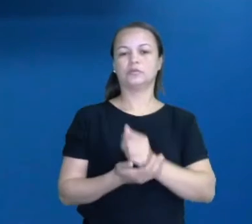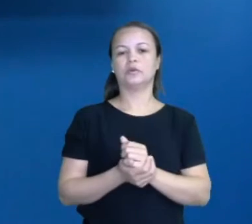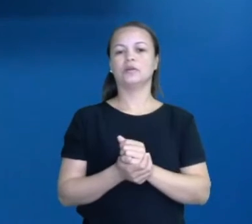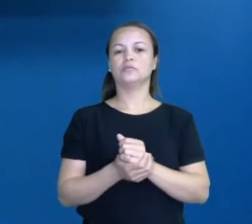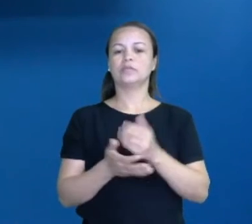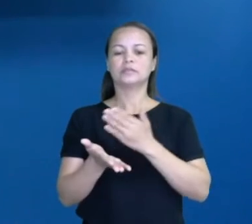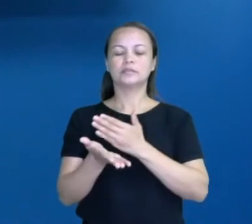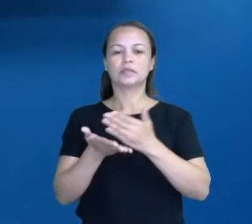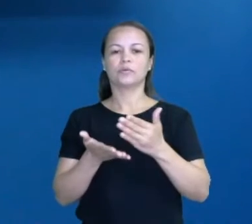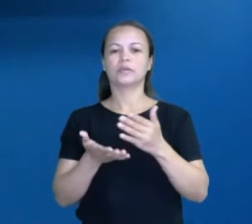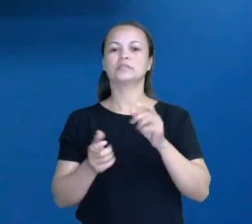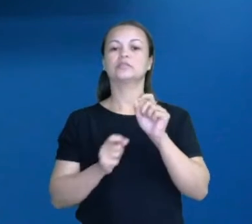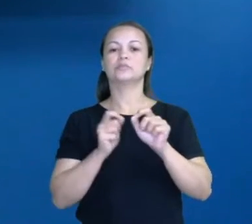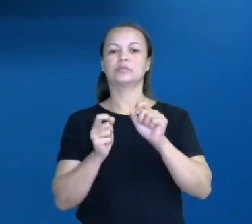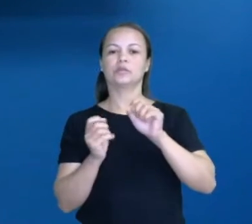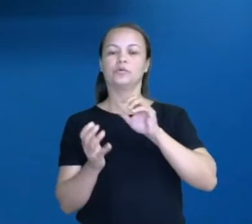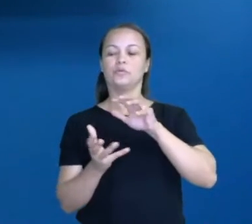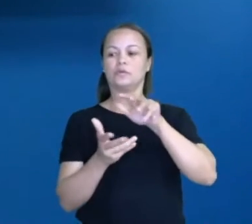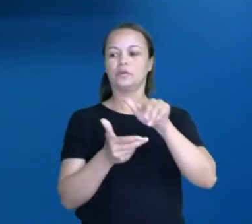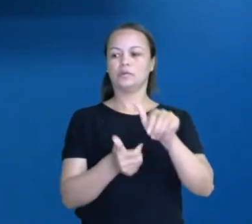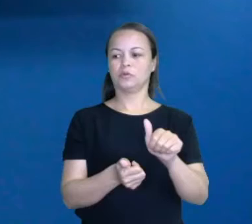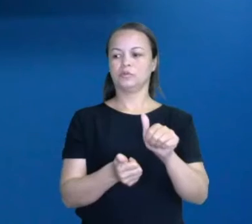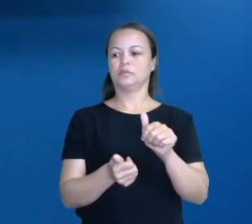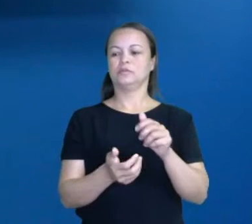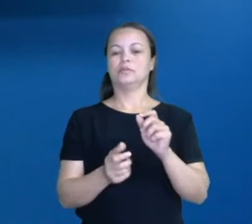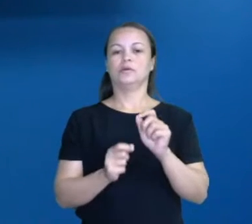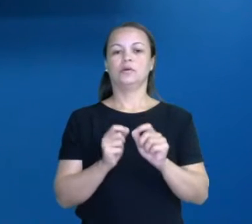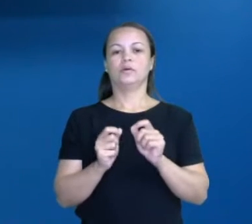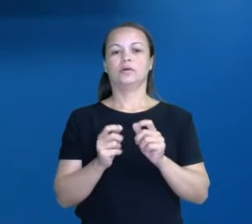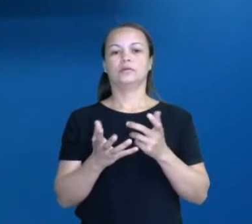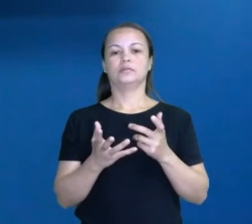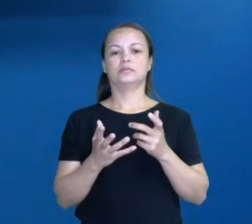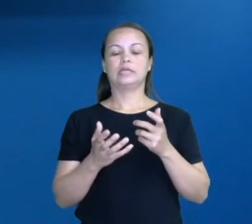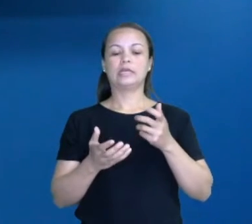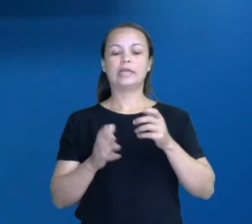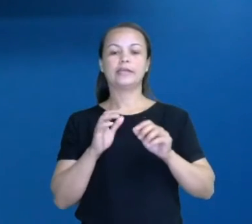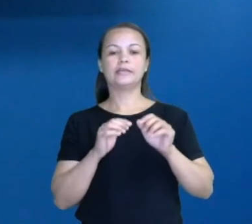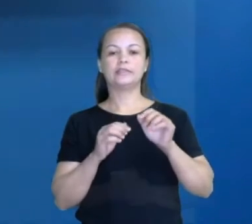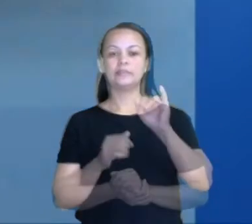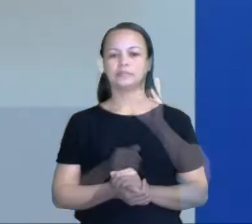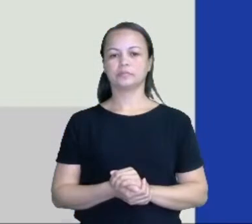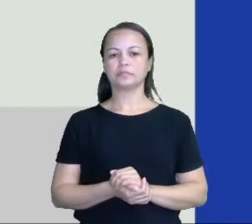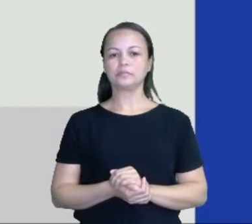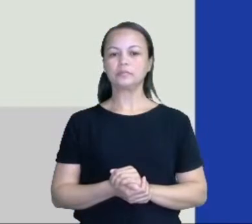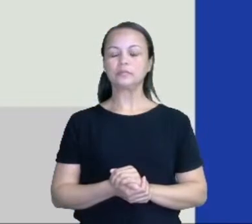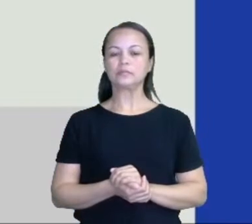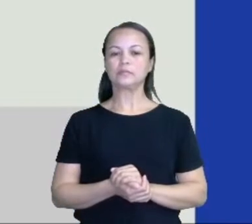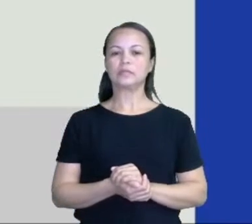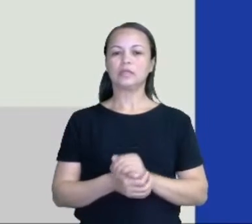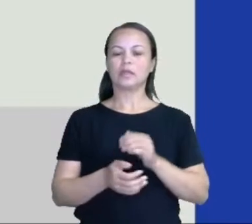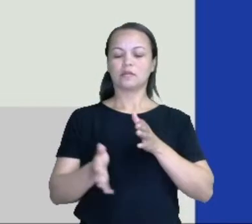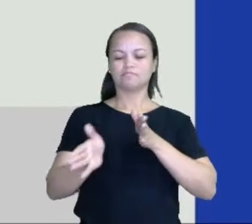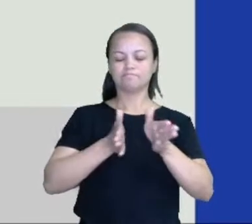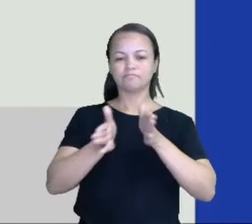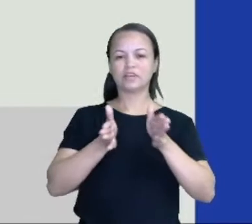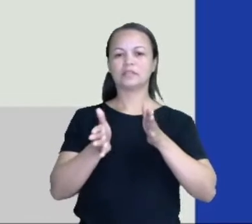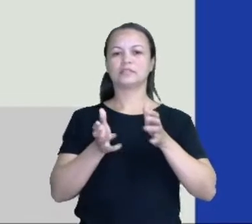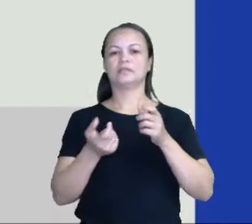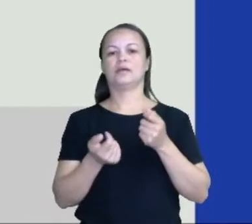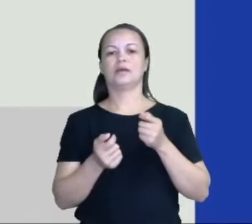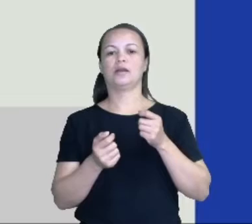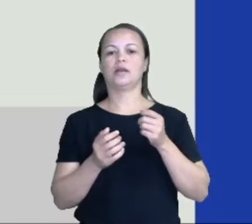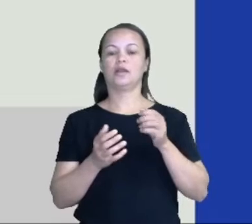globalização, certo? Tratando agora da economia global, transnacionais e trabalho. Na atual fase da globalização,